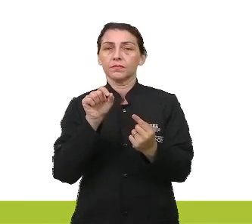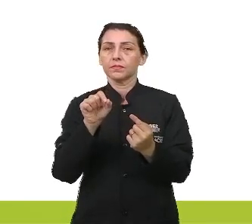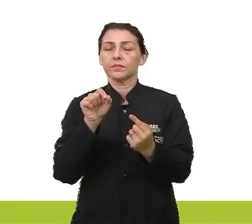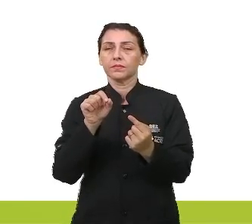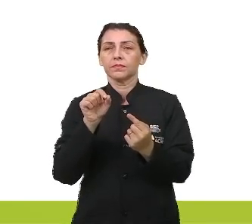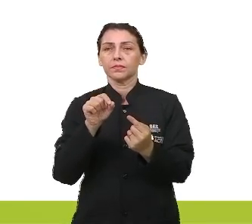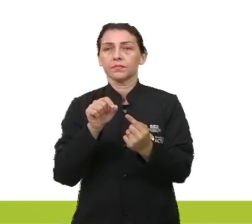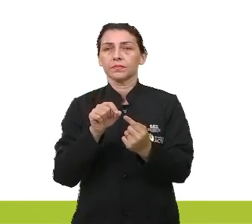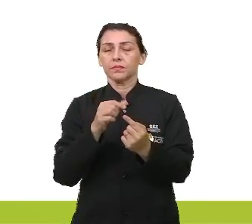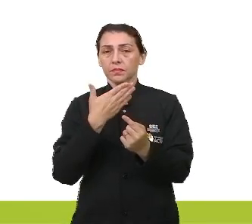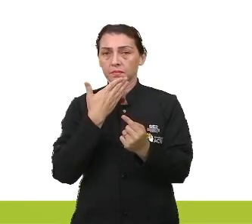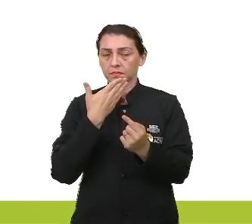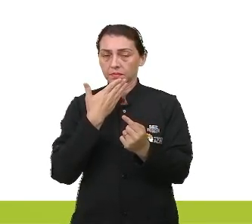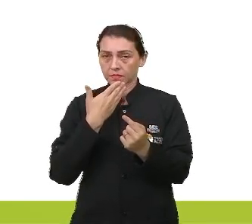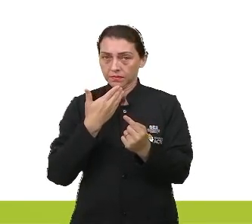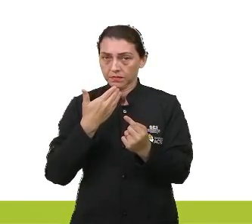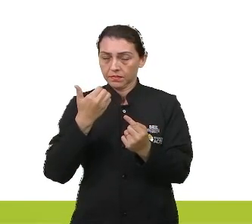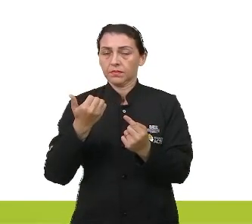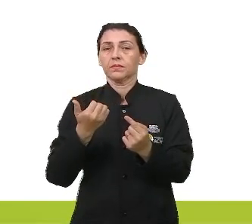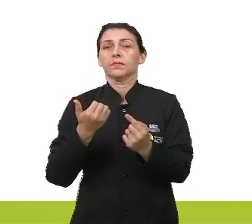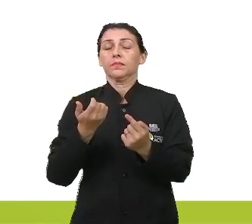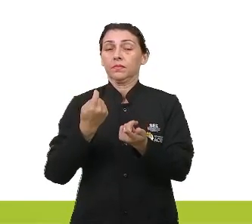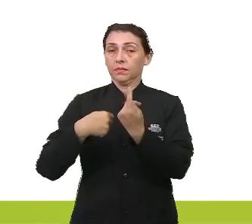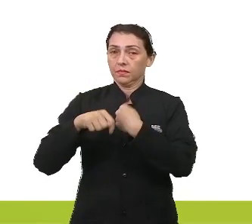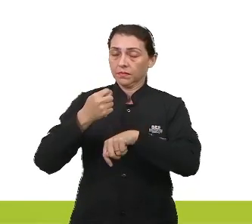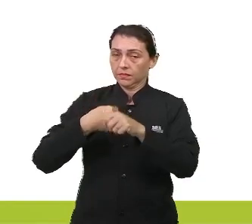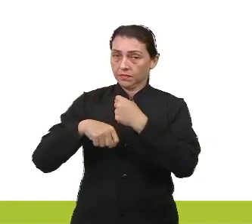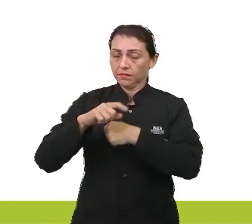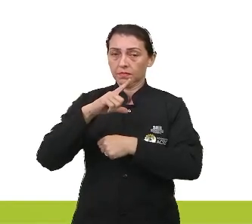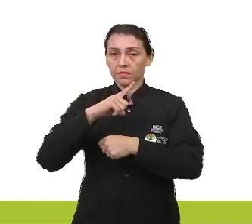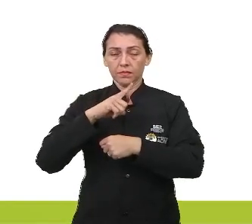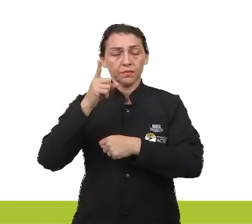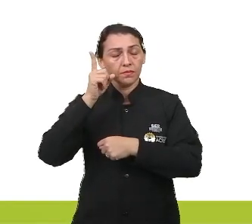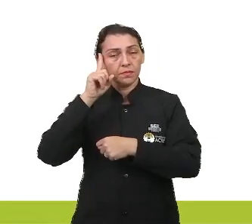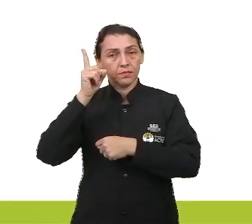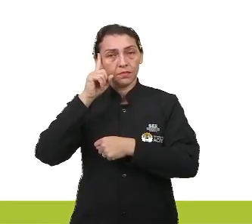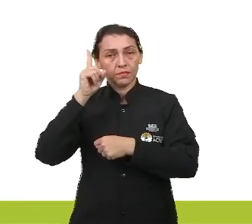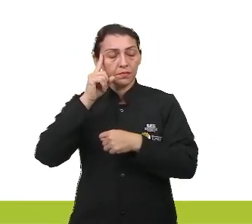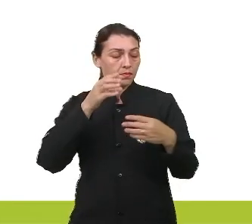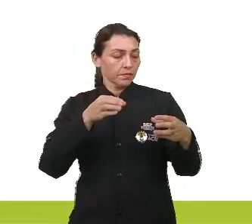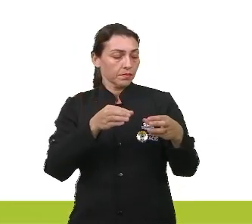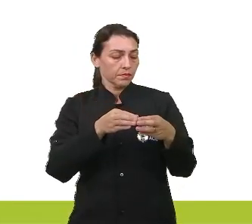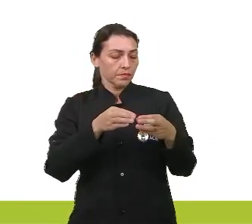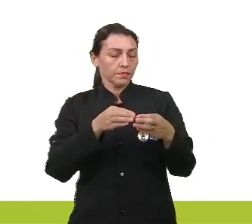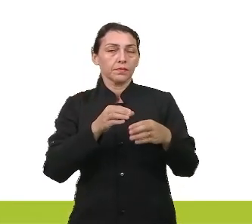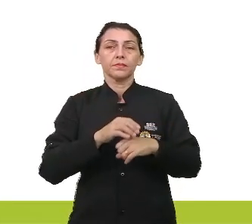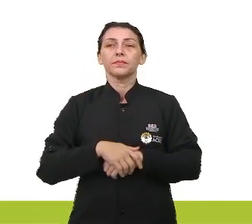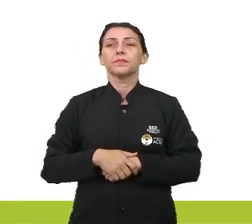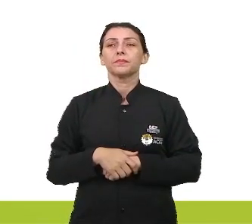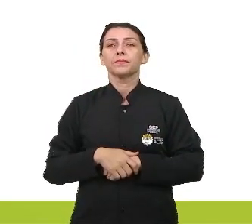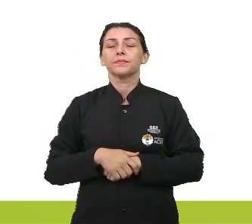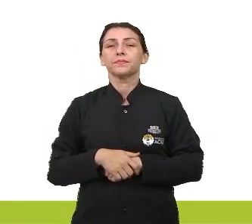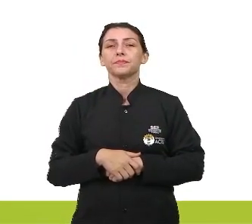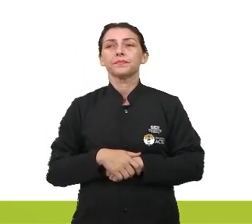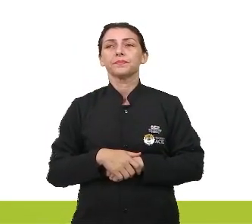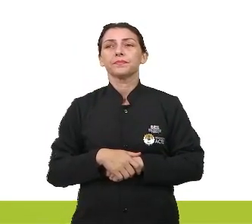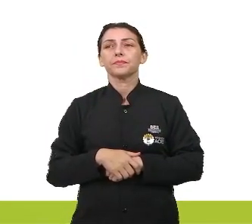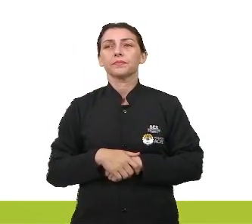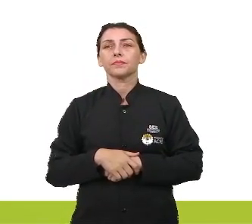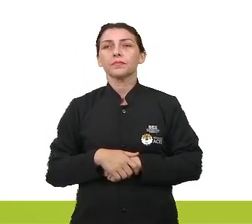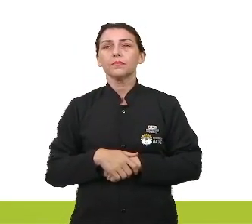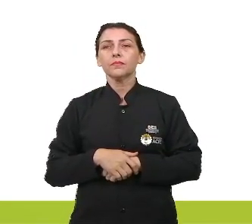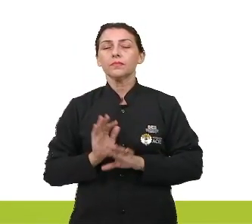fim de sanar a vulnerabilidade socioeconômica existente no cotidiano desses grupos, certo? Aqui